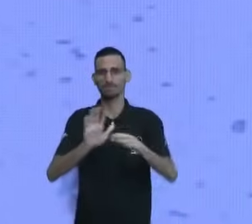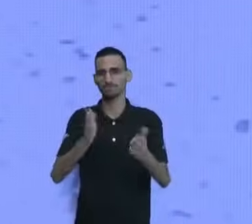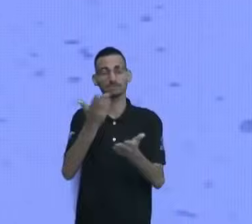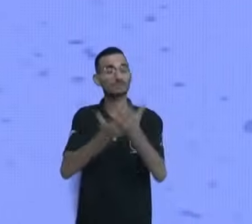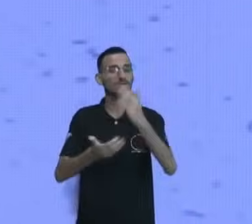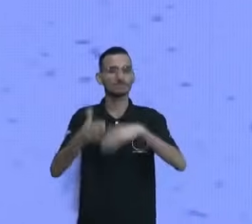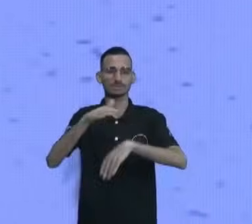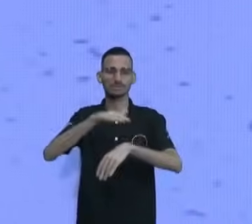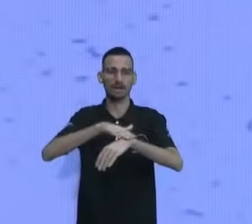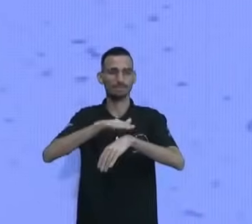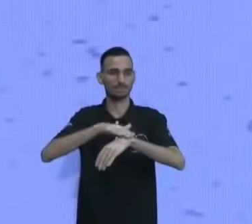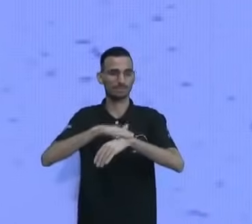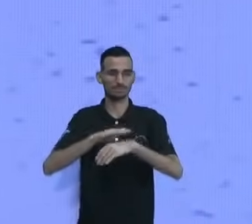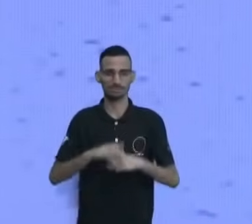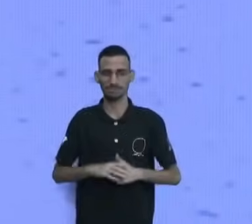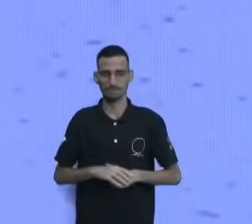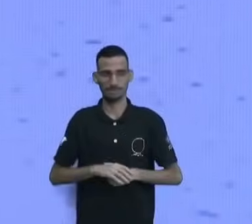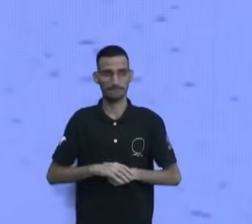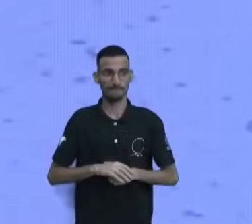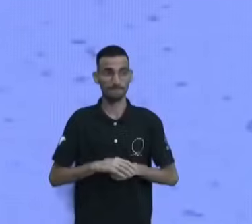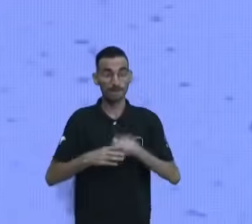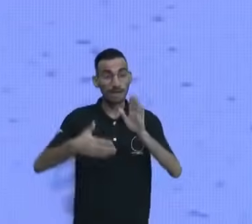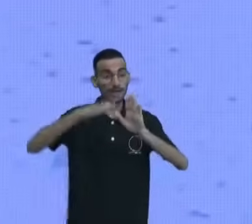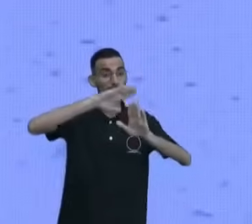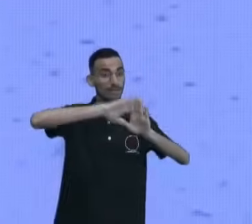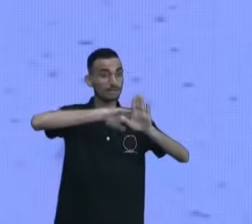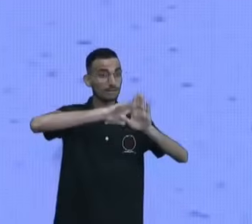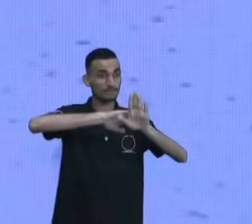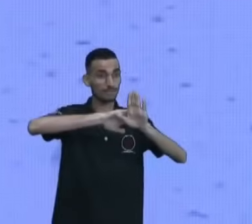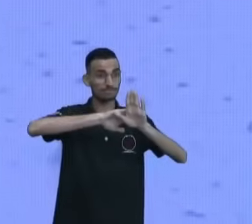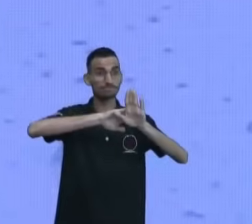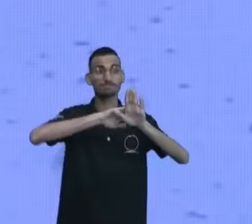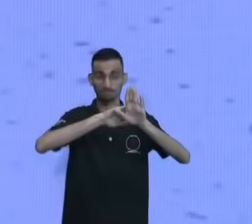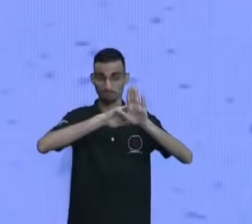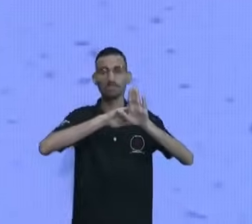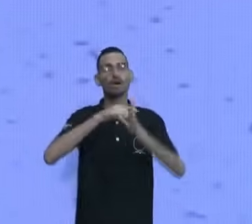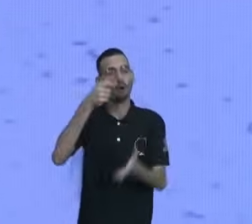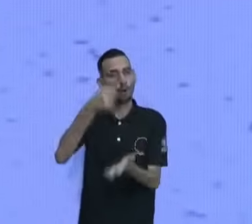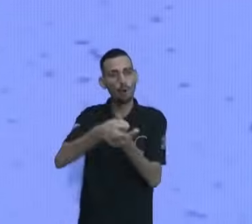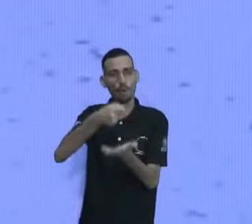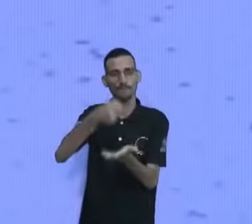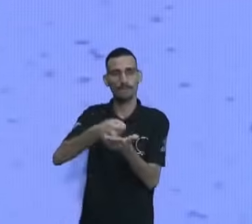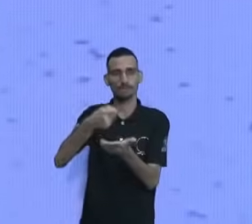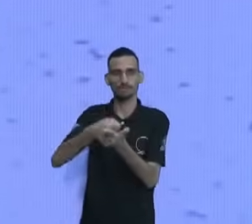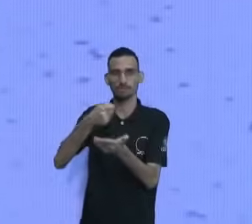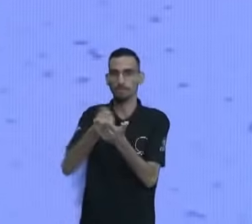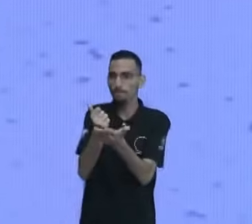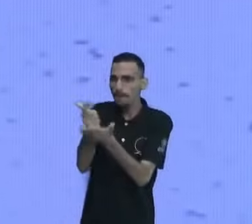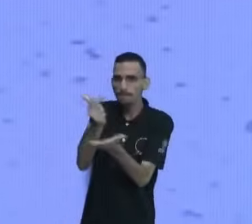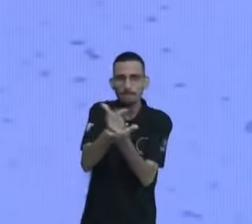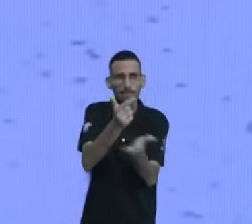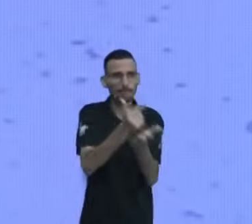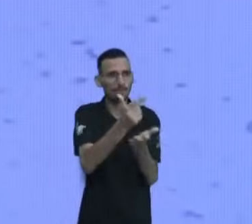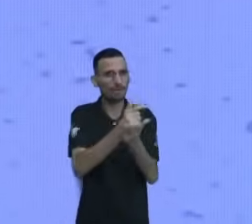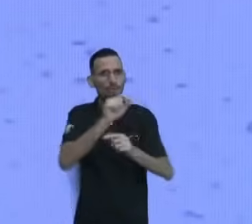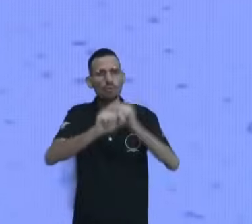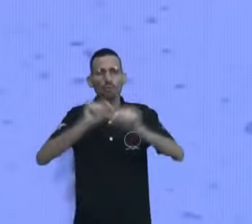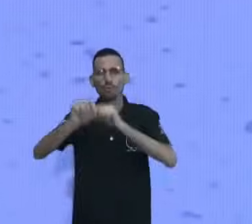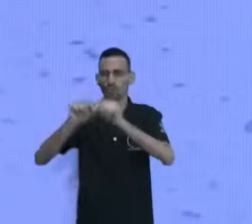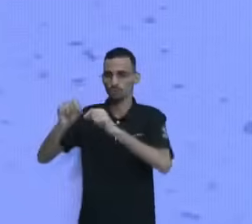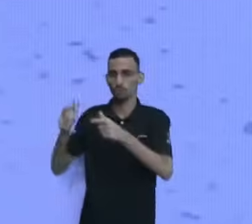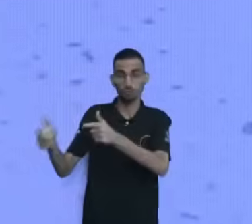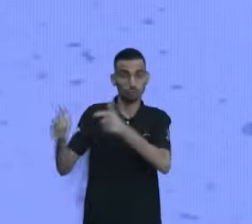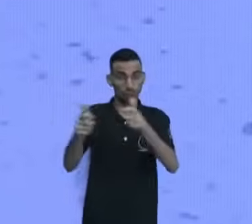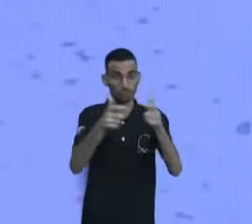espírito cobram tudo e caro do povo para qualquer coisa que quiser acompanhar mas